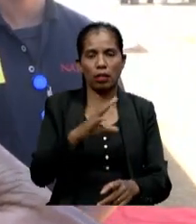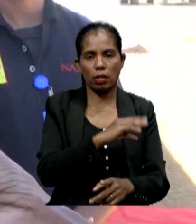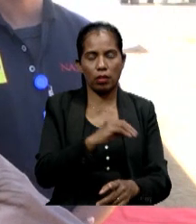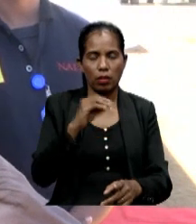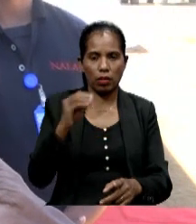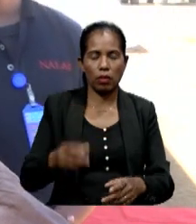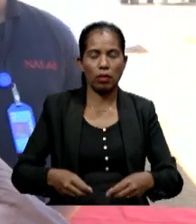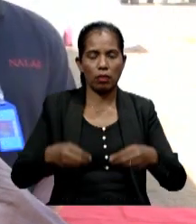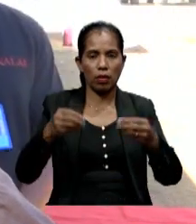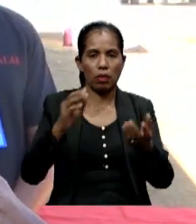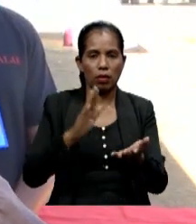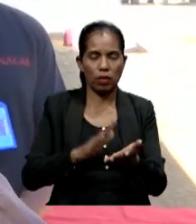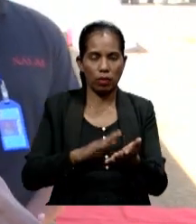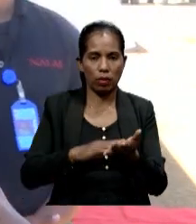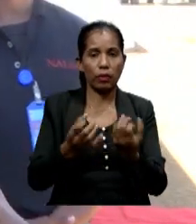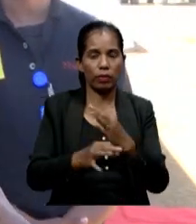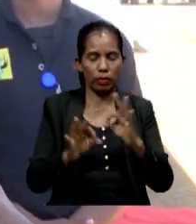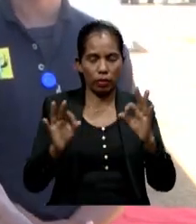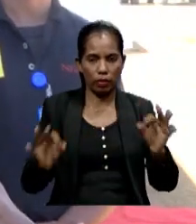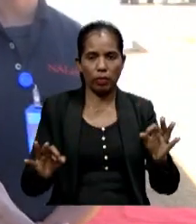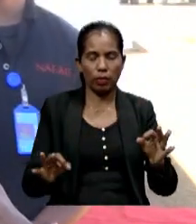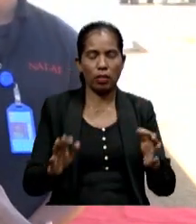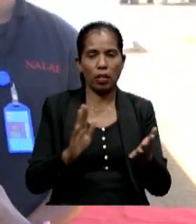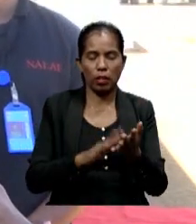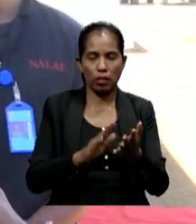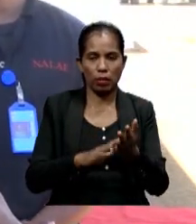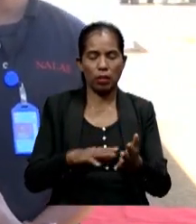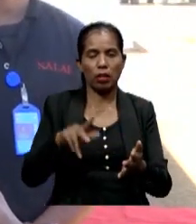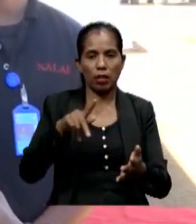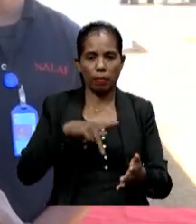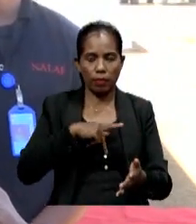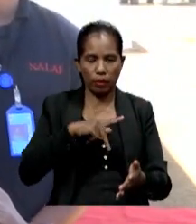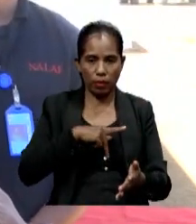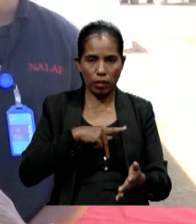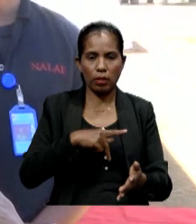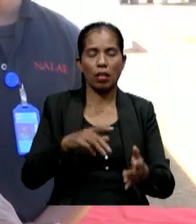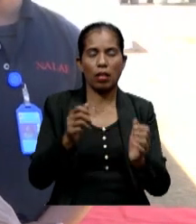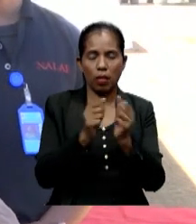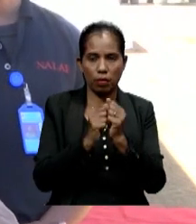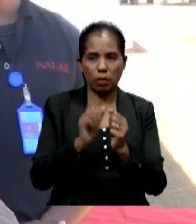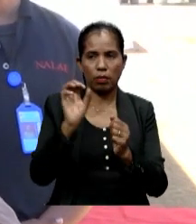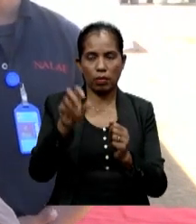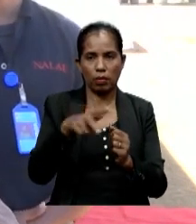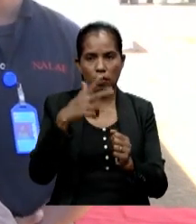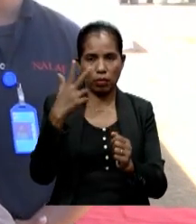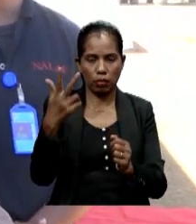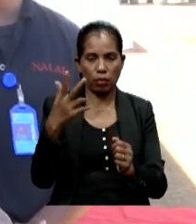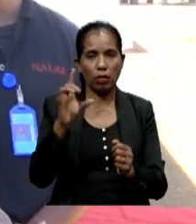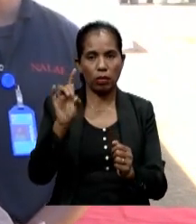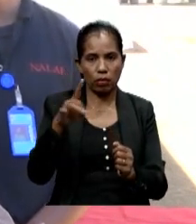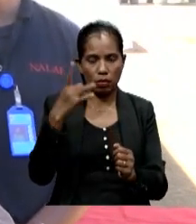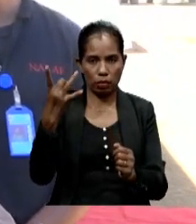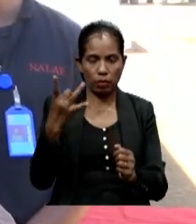fresa volta studu ba in so superior privado, ia hamutu sanulu racing walu. Nebe